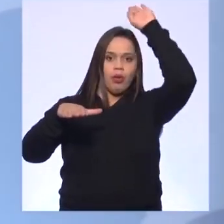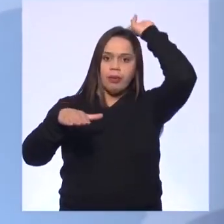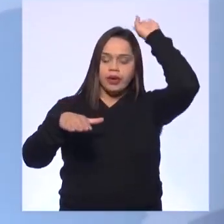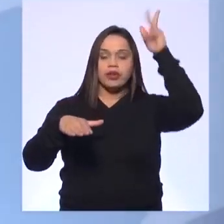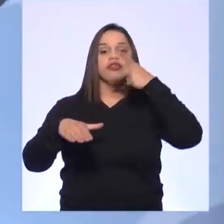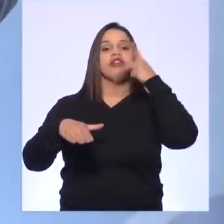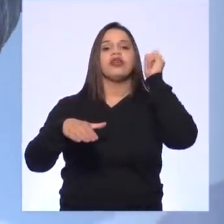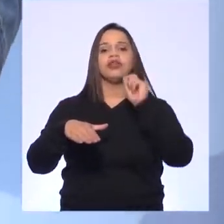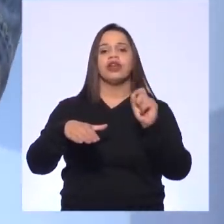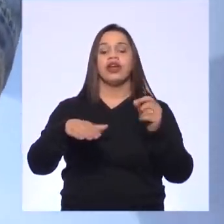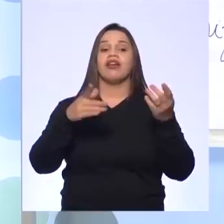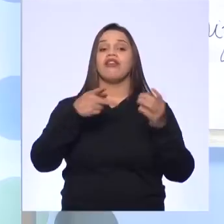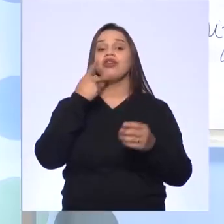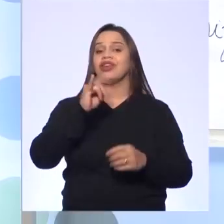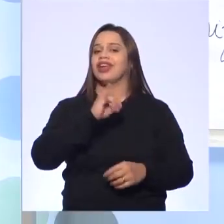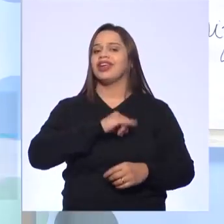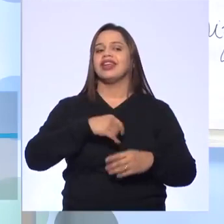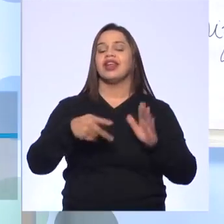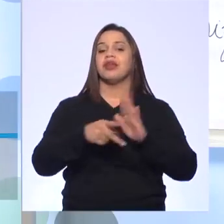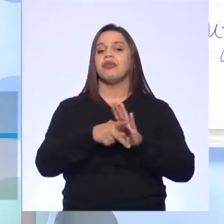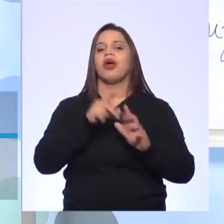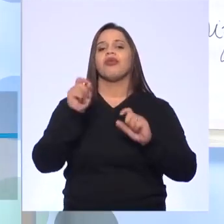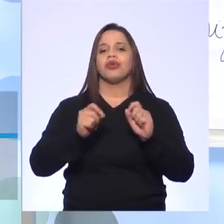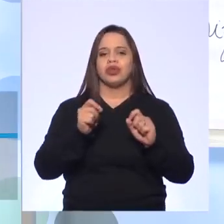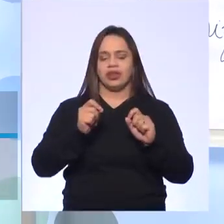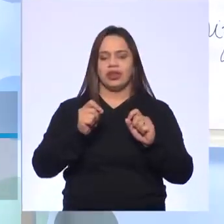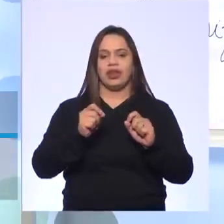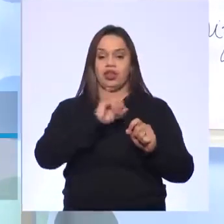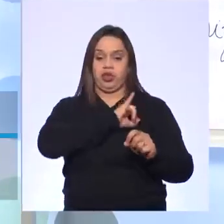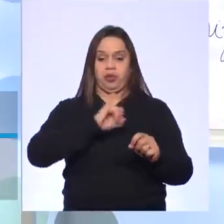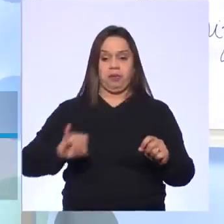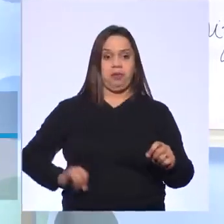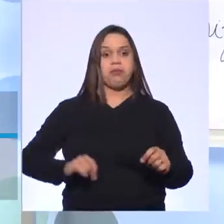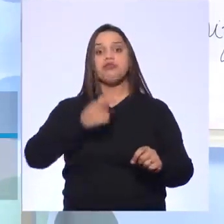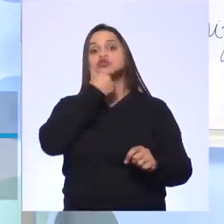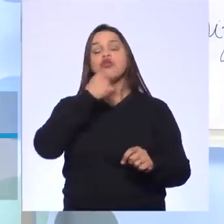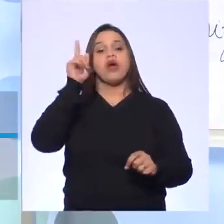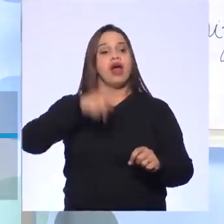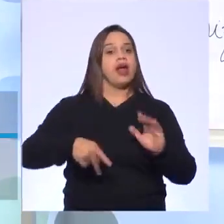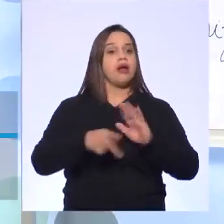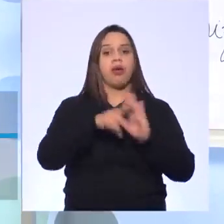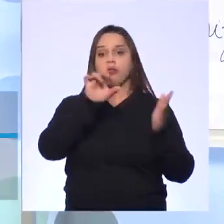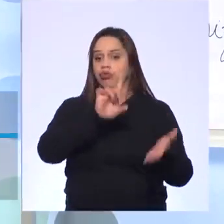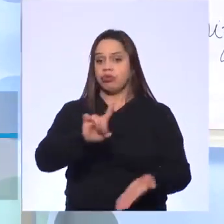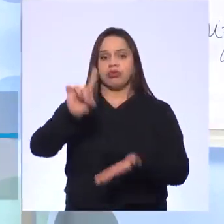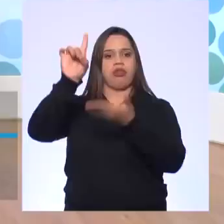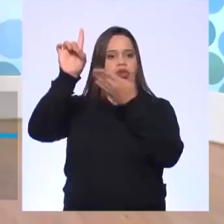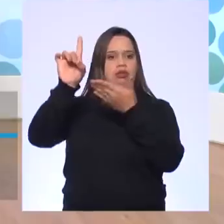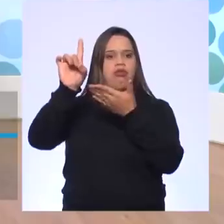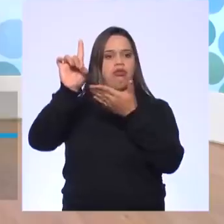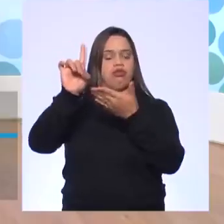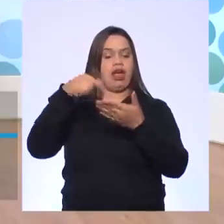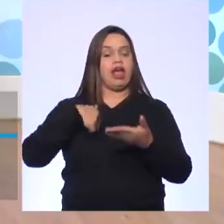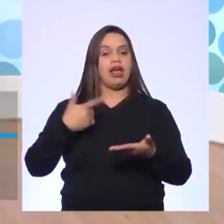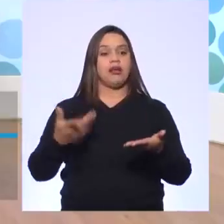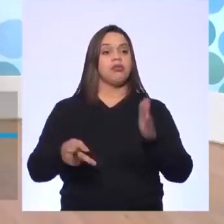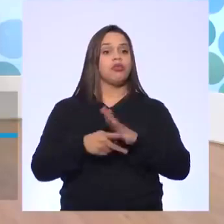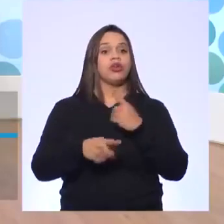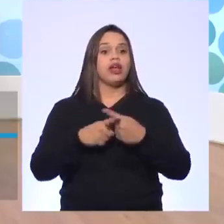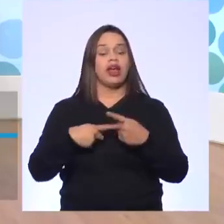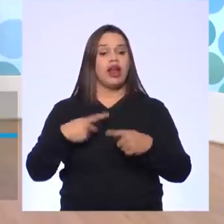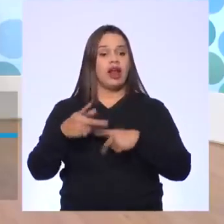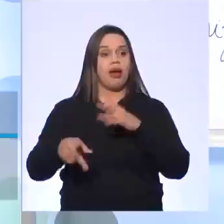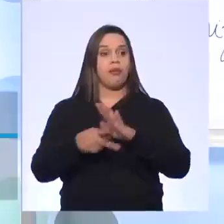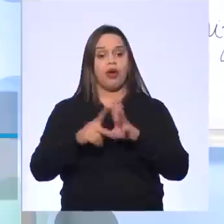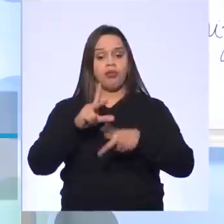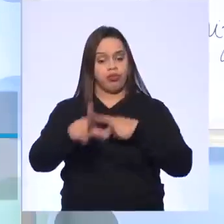era um verdadeiro Deus, né? Um verdadeiro um presente para a Terra, né? Afinal de contas, um Deus, né? Para a Sim,